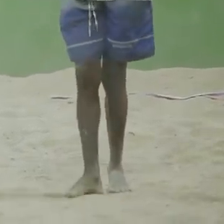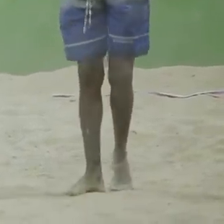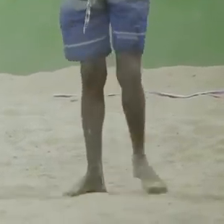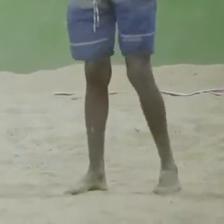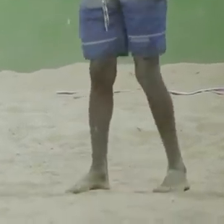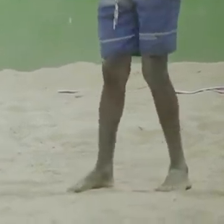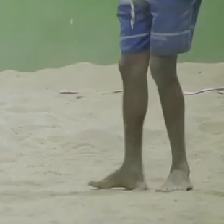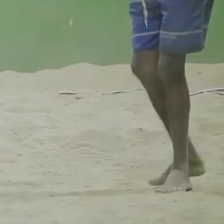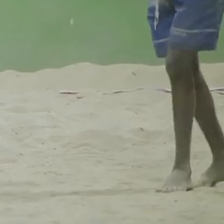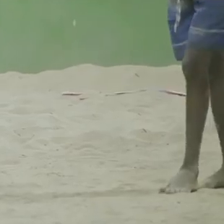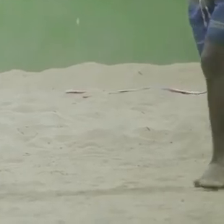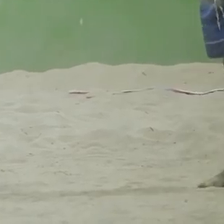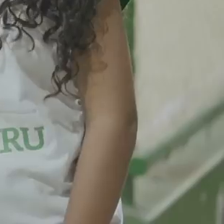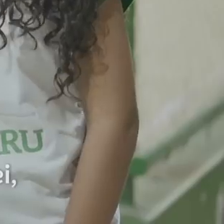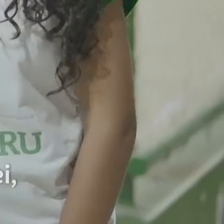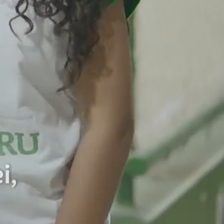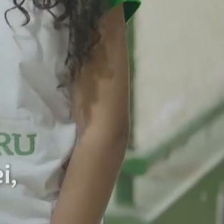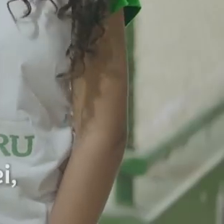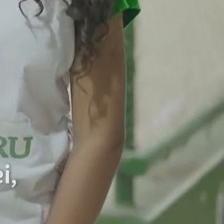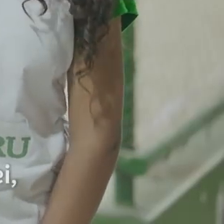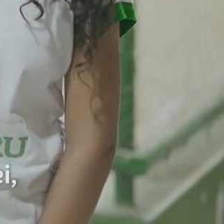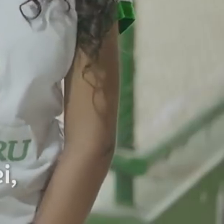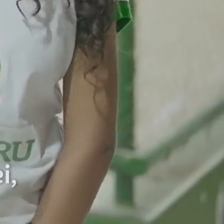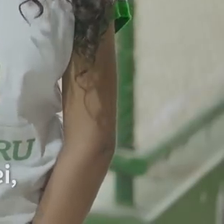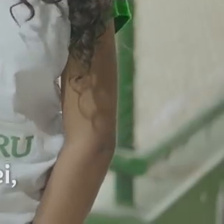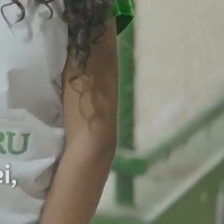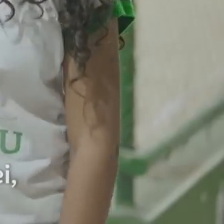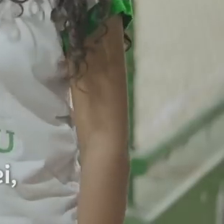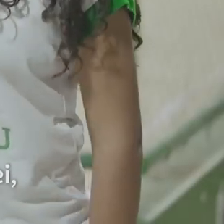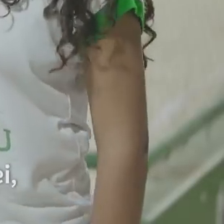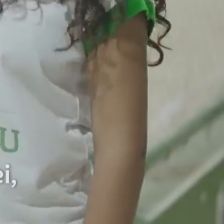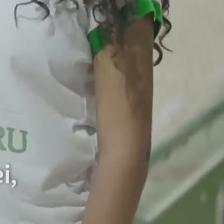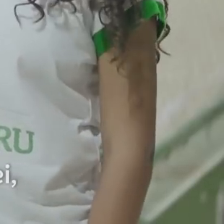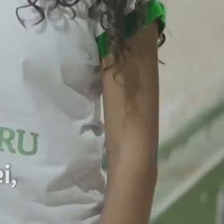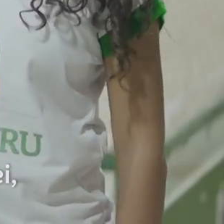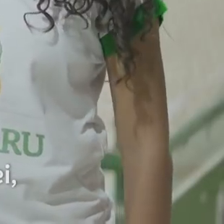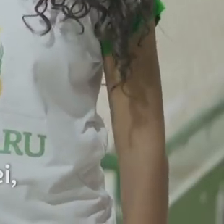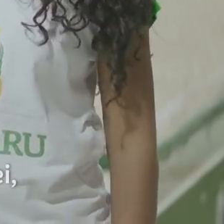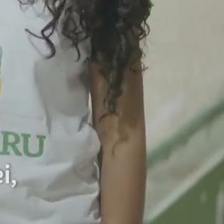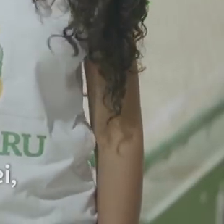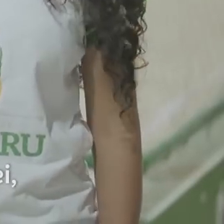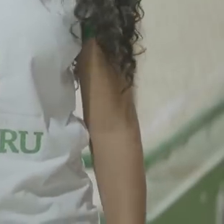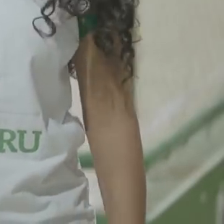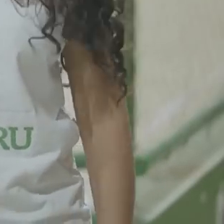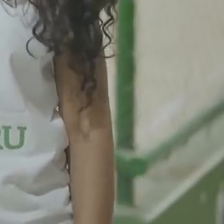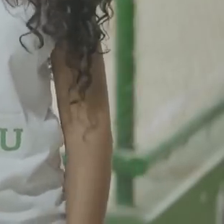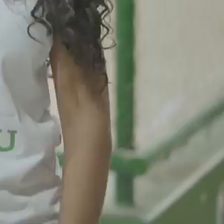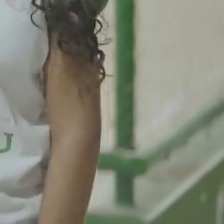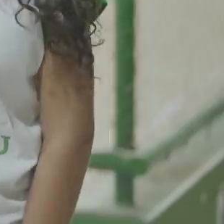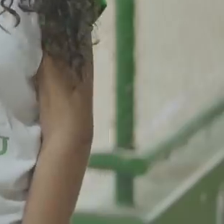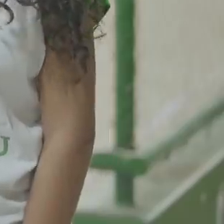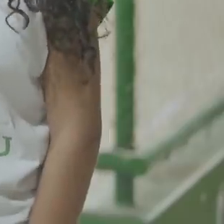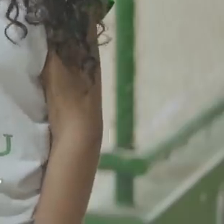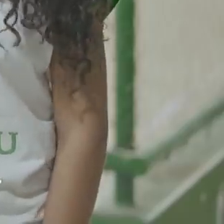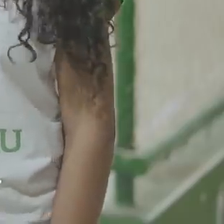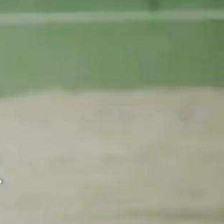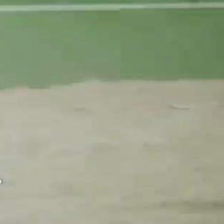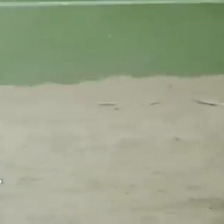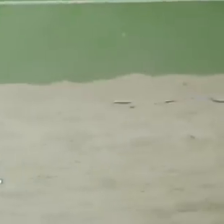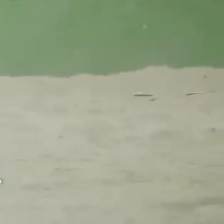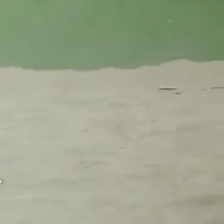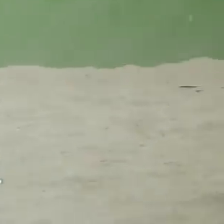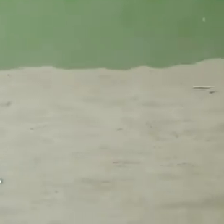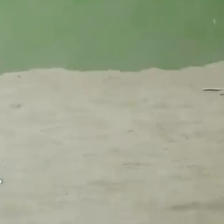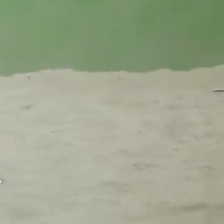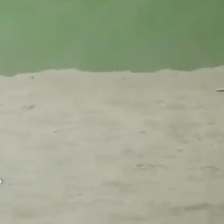Tem vezes que eu venho para caminhar, tem vezes que eu venho para jogar futebol, tem vezes que eu jogo futebol e sempre eu faço